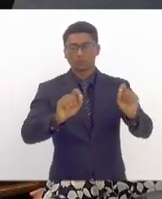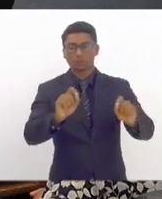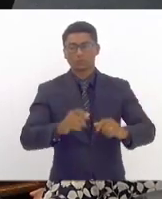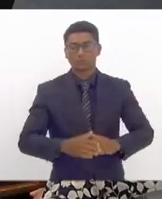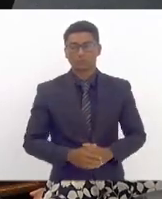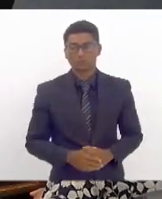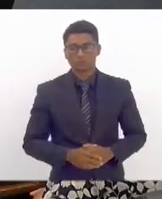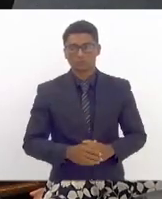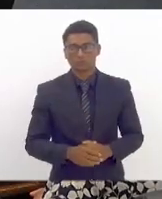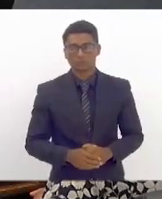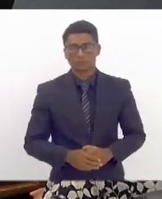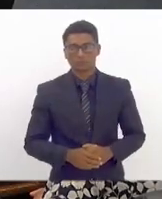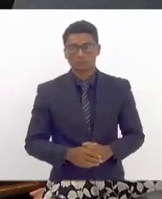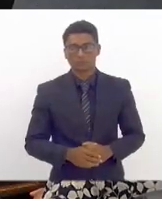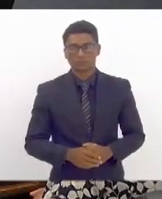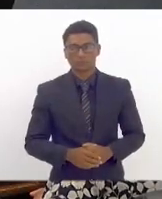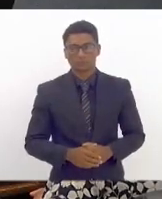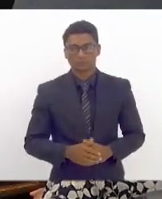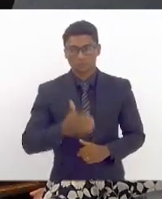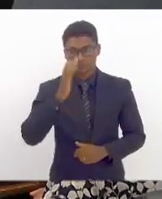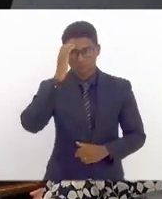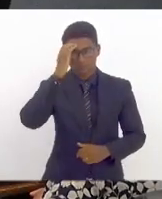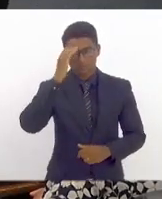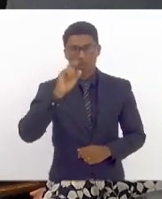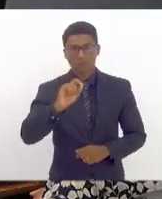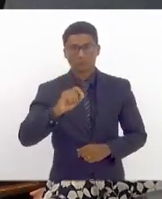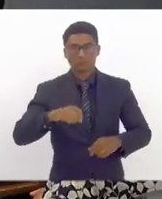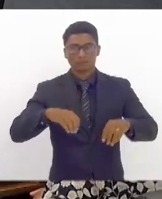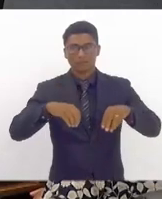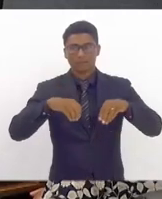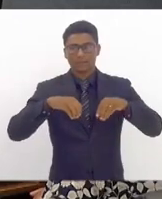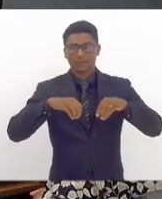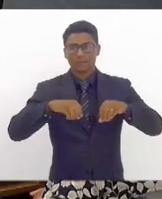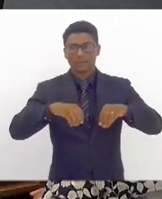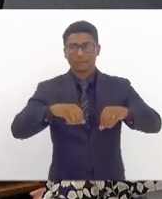entender que a terra